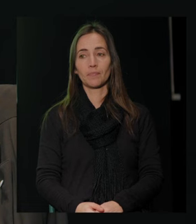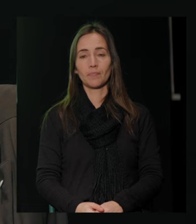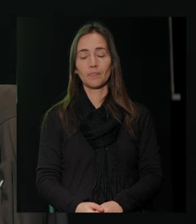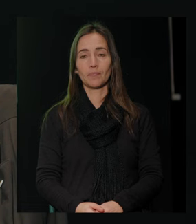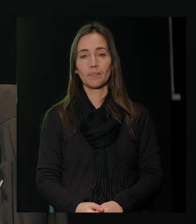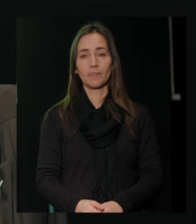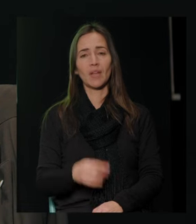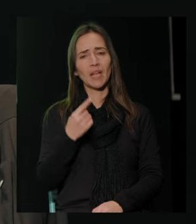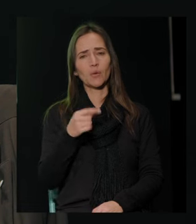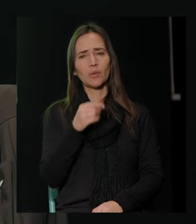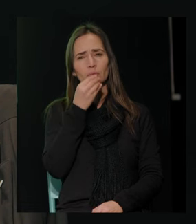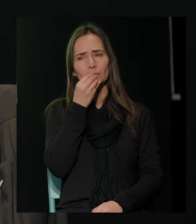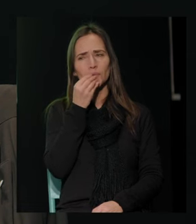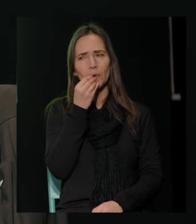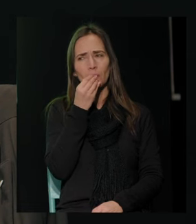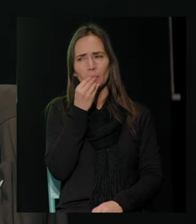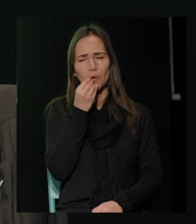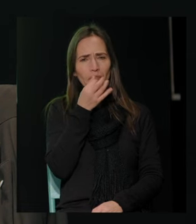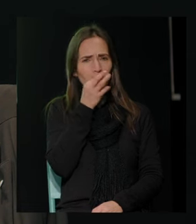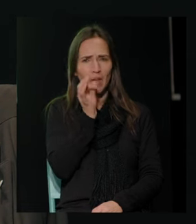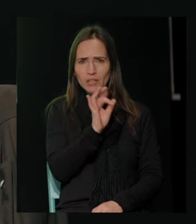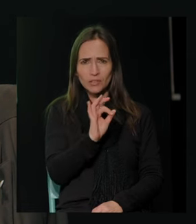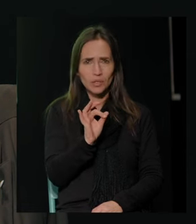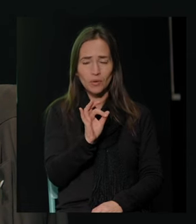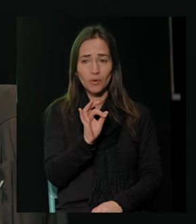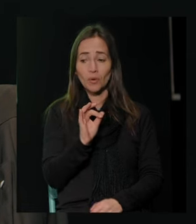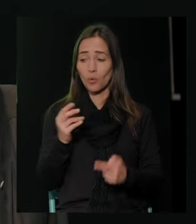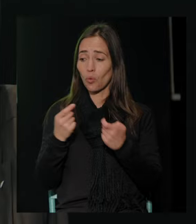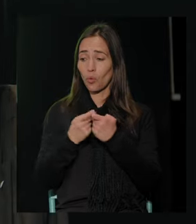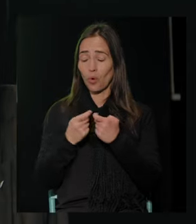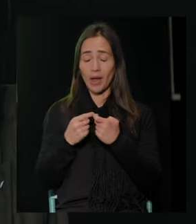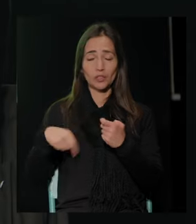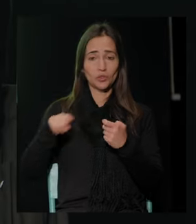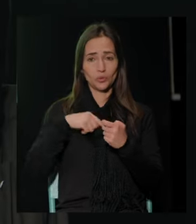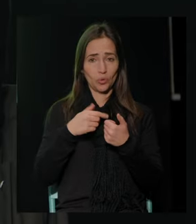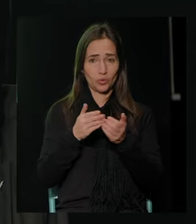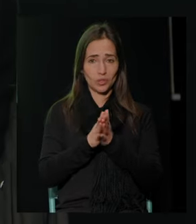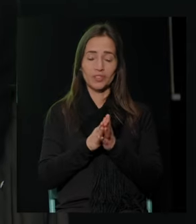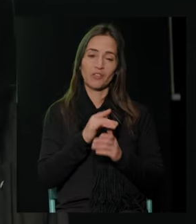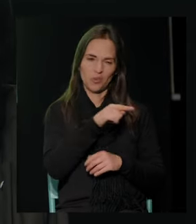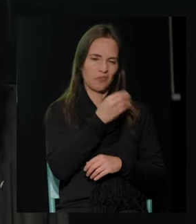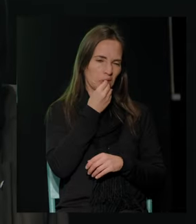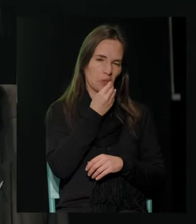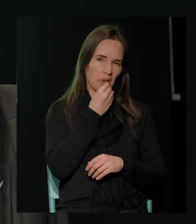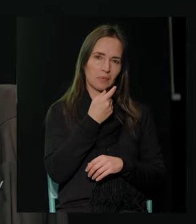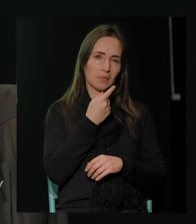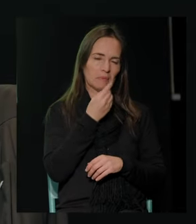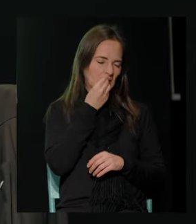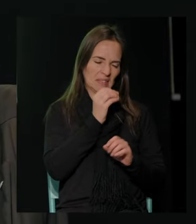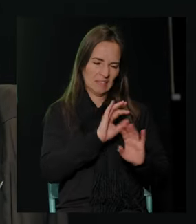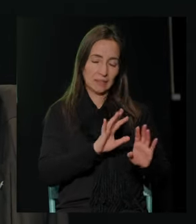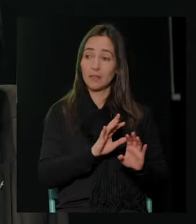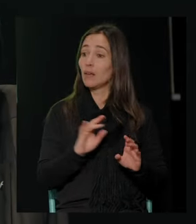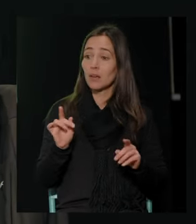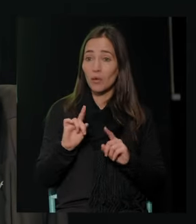E aquilo tem um sabor absolutamente extraordinário, porque todos os meus colegas diziam, pá, agora vais provar a rúcula e vais ver que isso não sabe nada. Não,